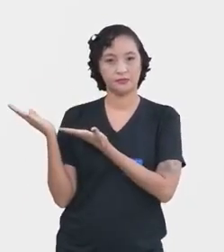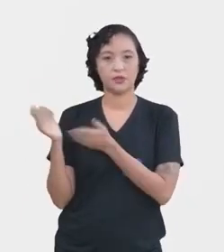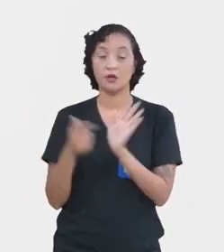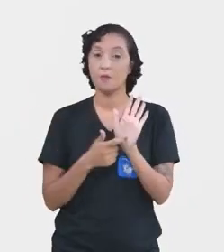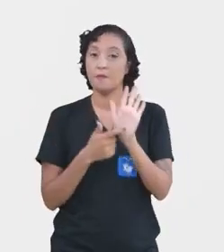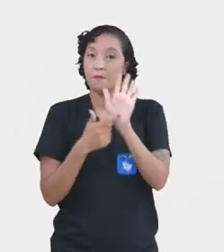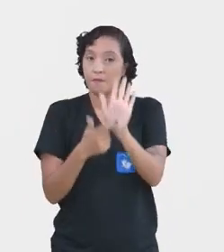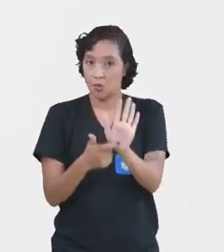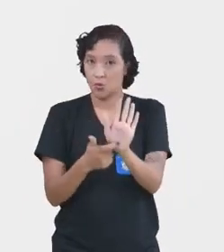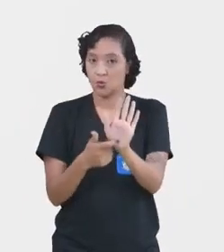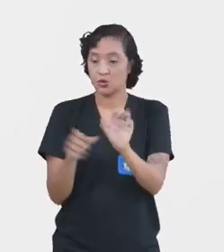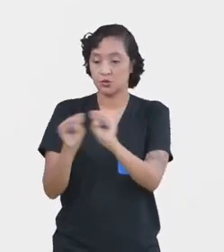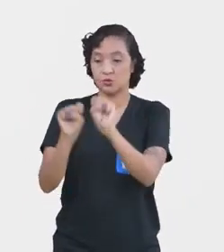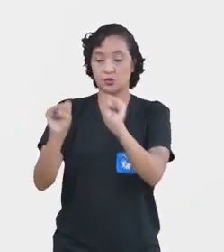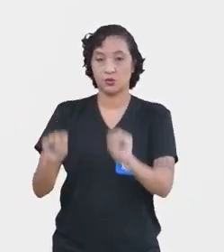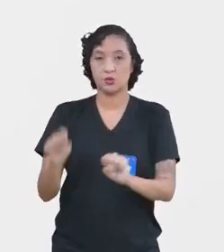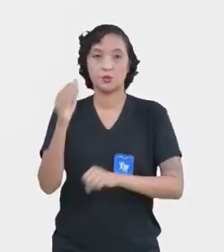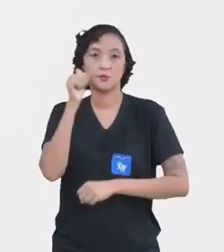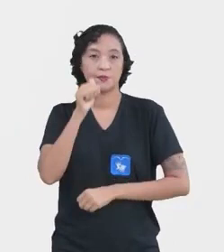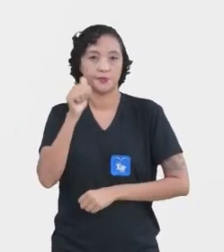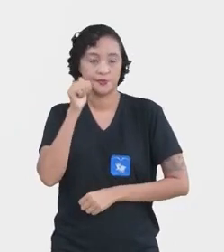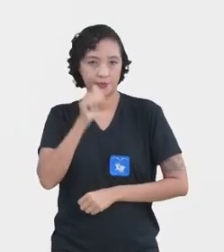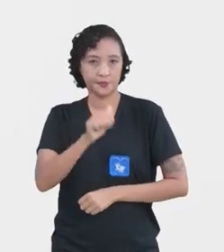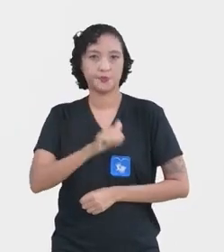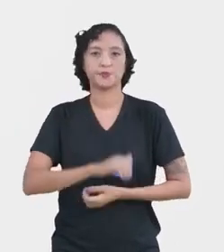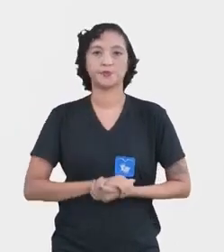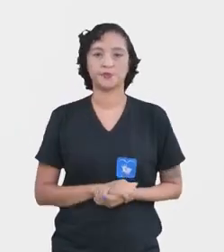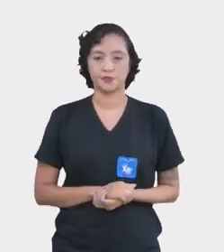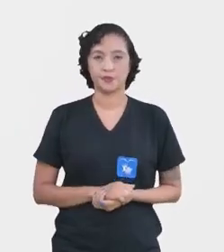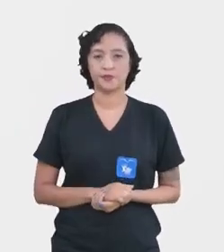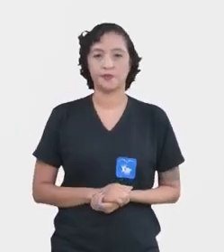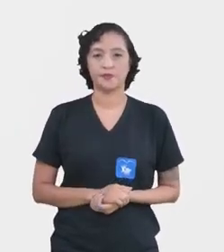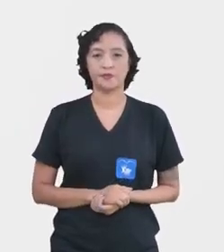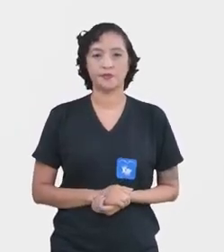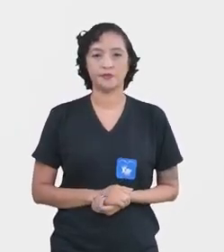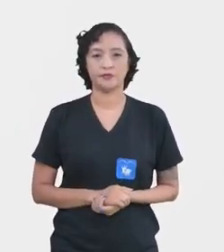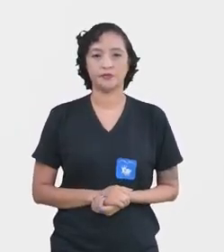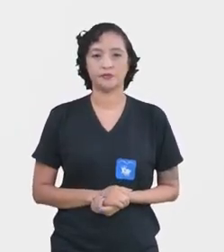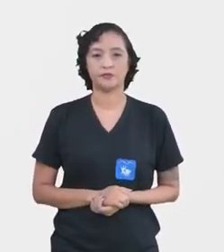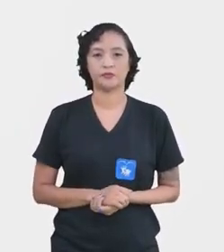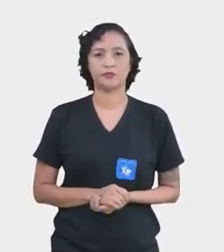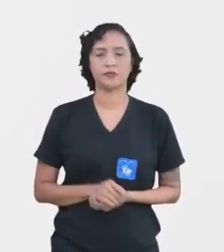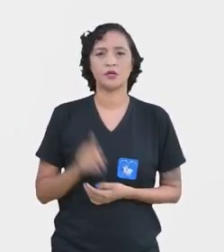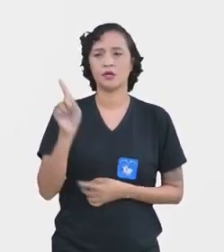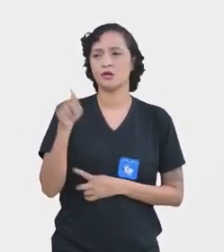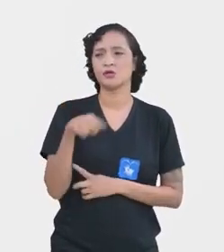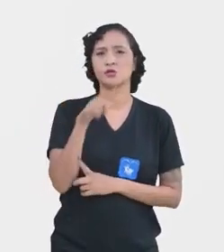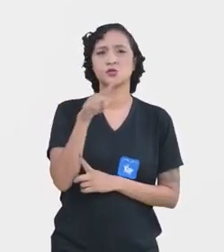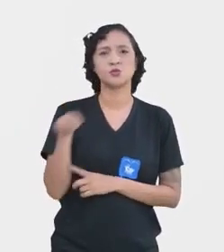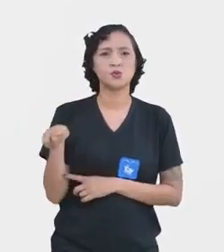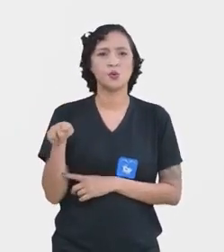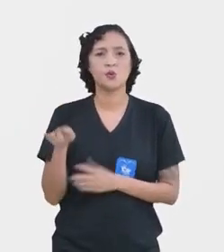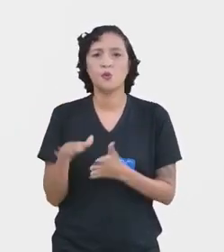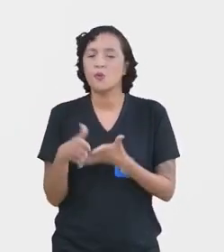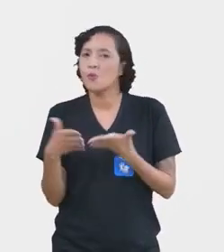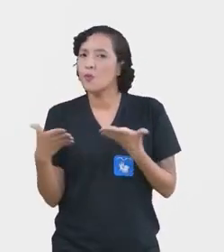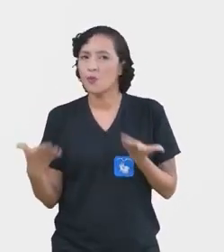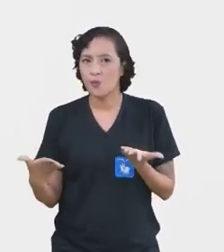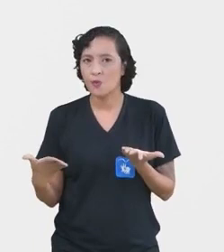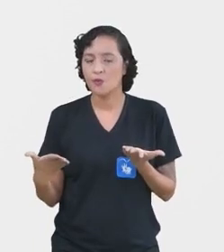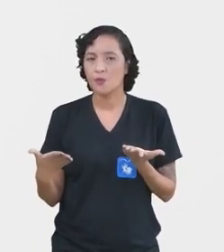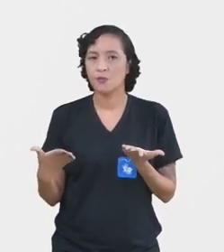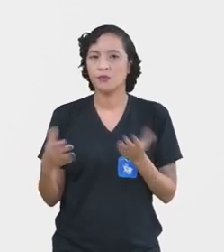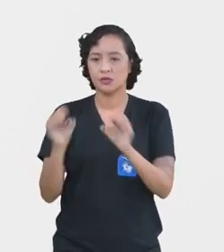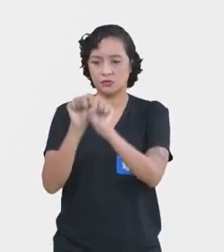reprodução feminina, tá? O sistema reprodutor feminino. Marque os órgãos do aparelho ou do sistema